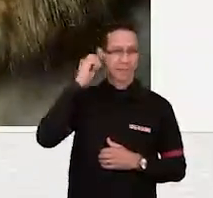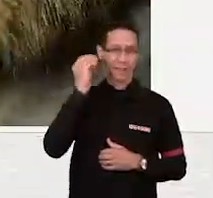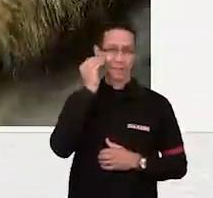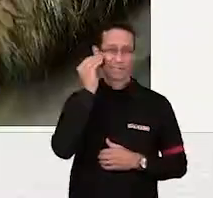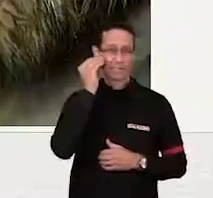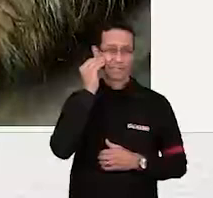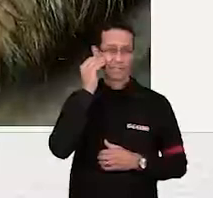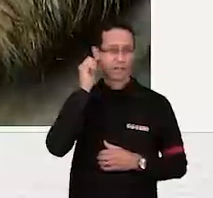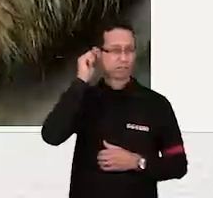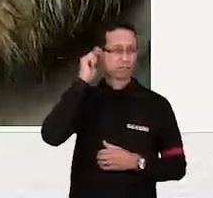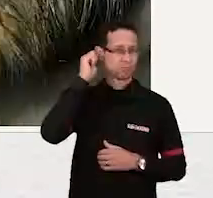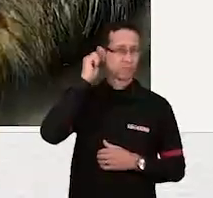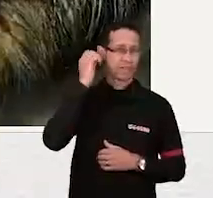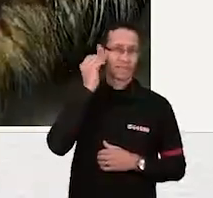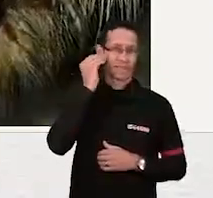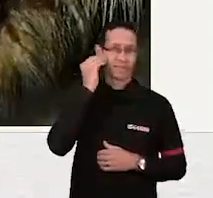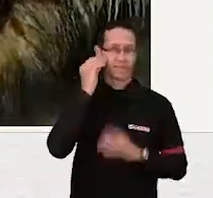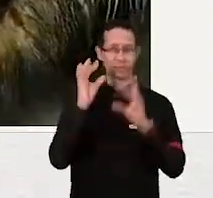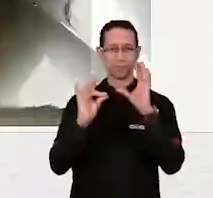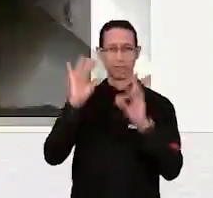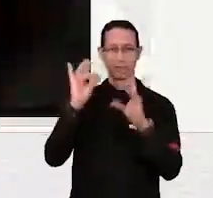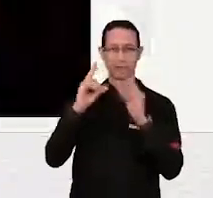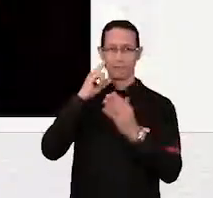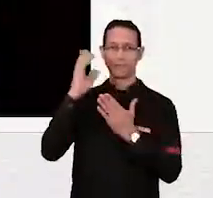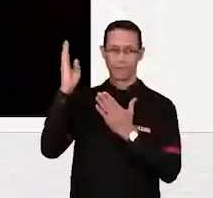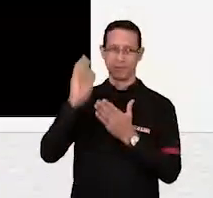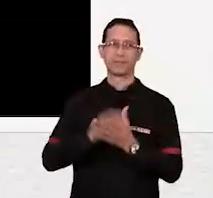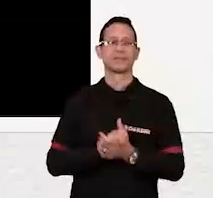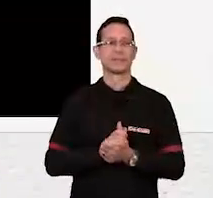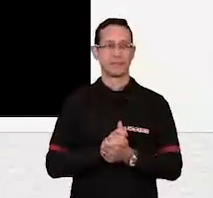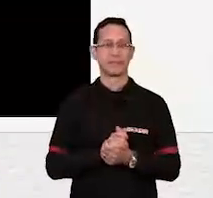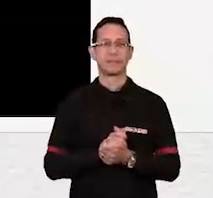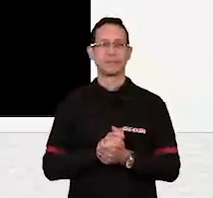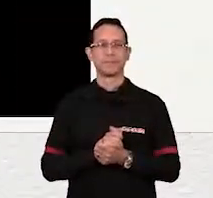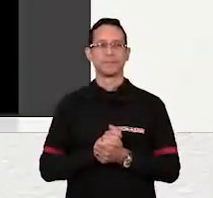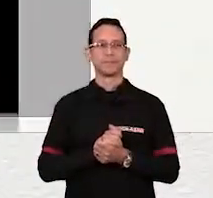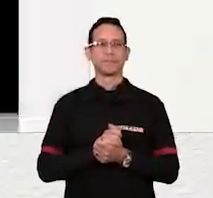para mostrar a meleca, né?